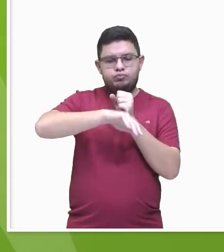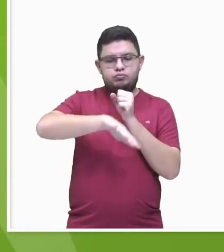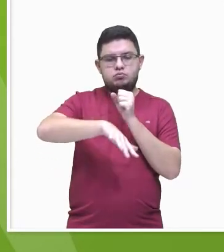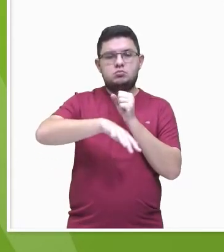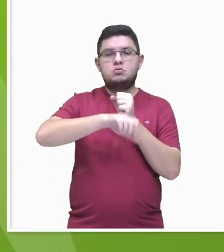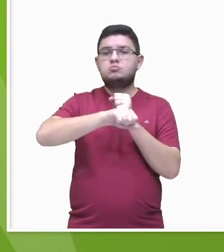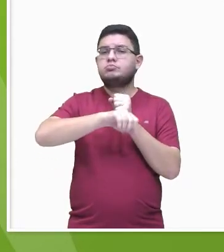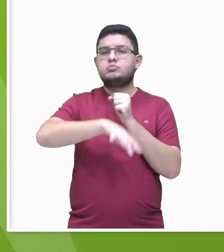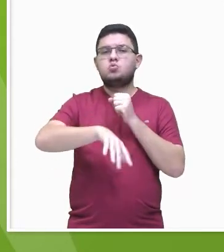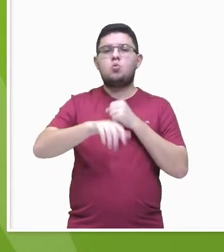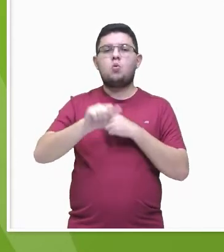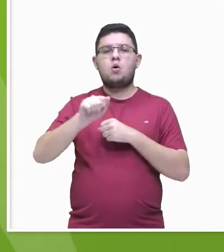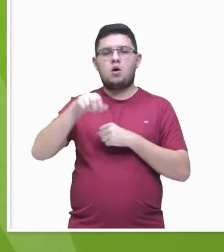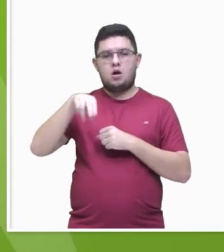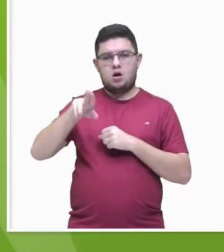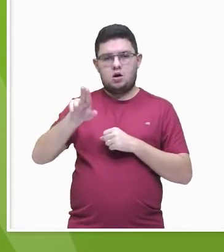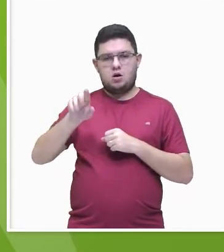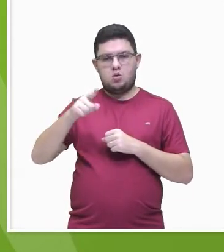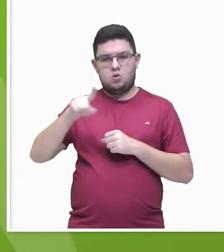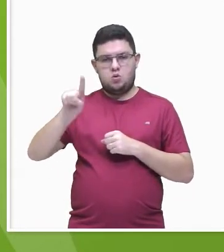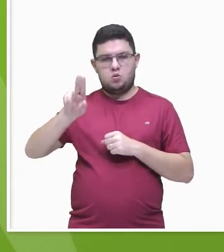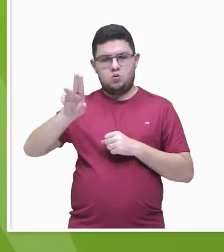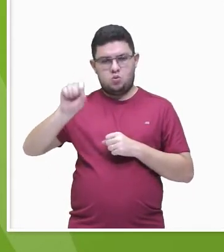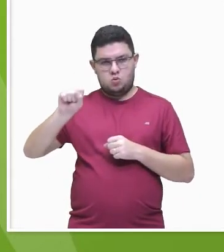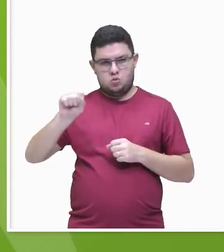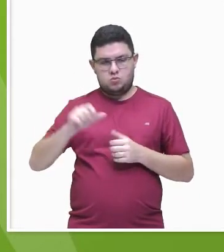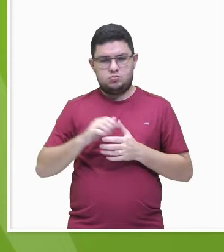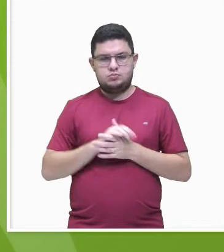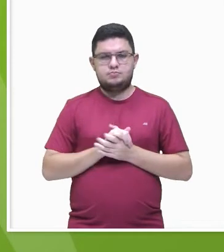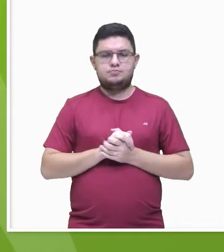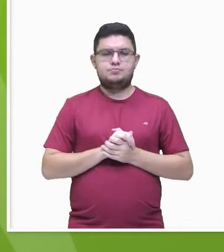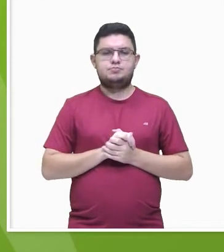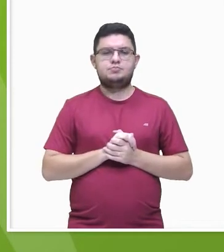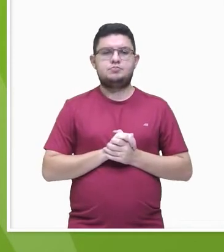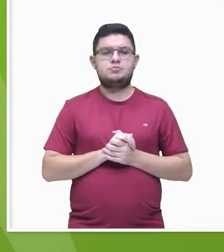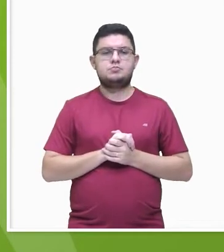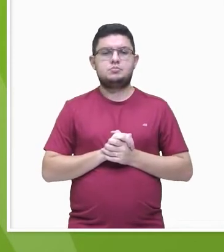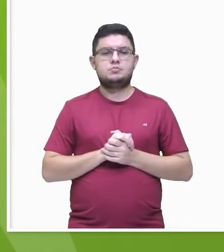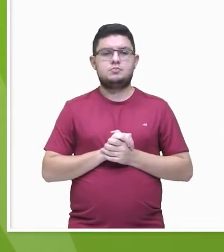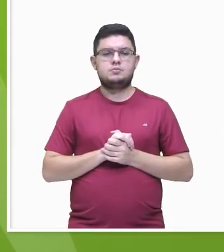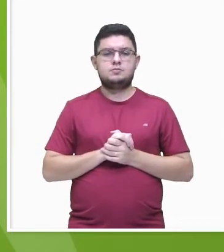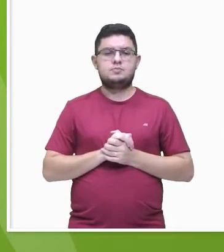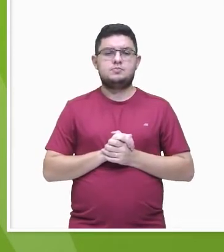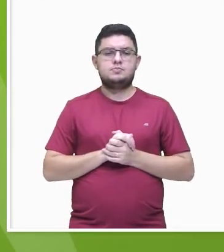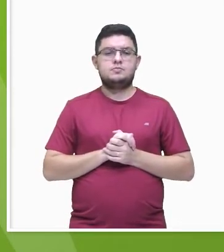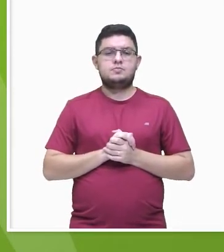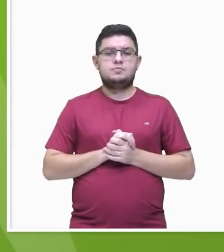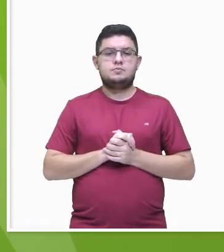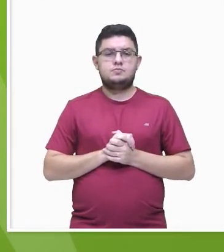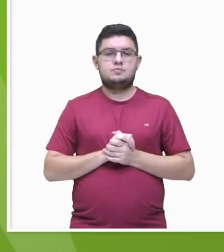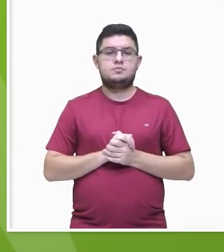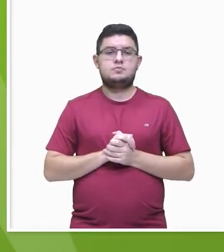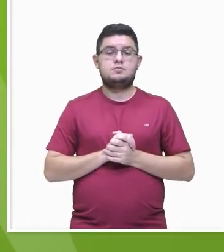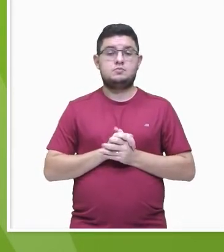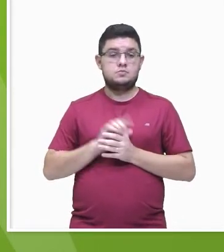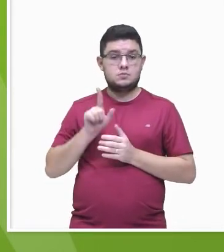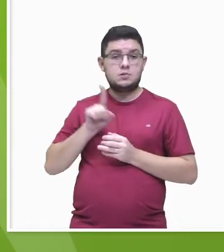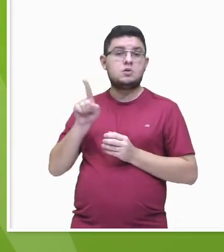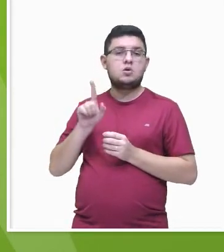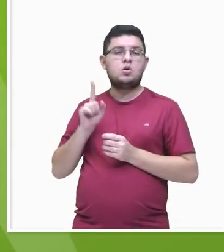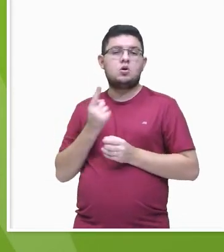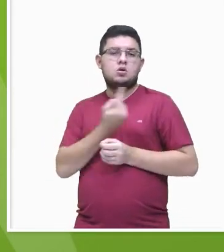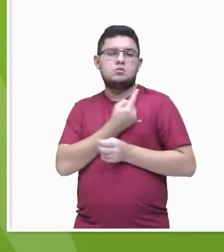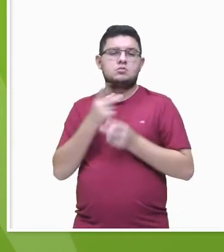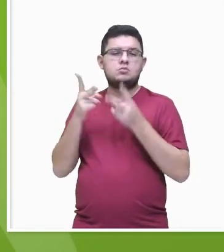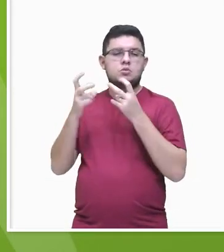posição superior, que é o ânus, né? Que vai fazer a excreção das fezes desse animal, certo? E aí a gente pode observar a